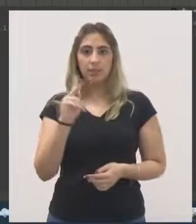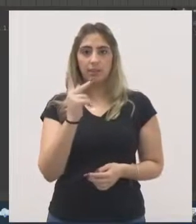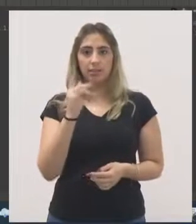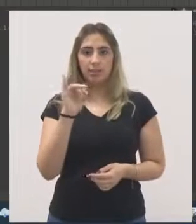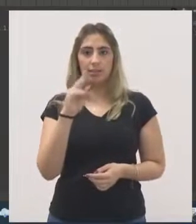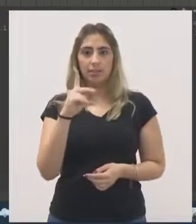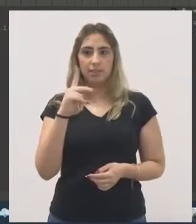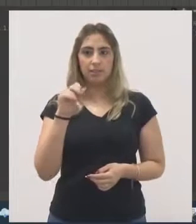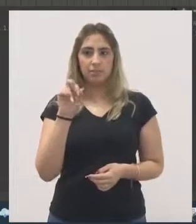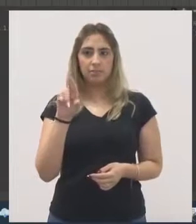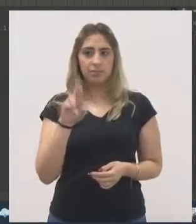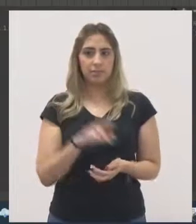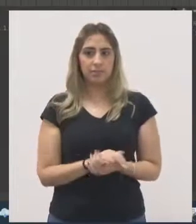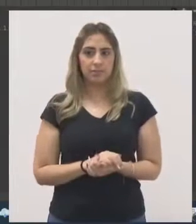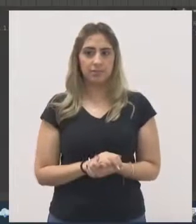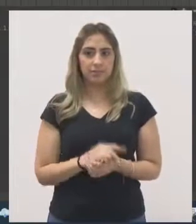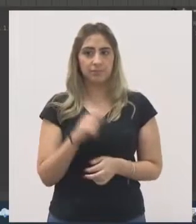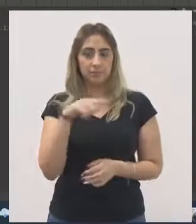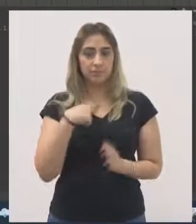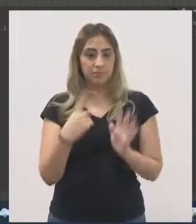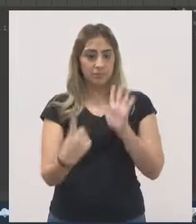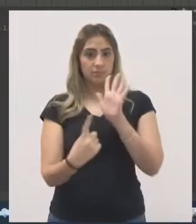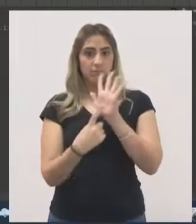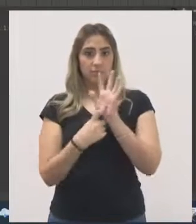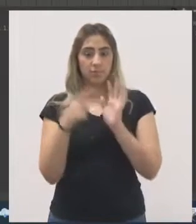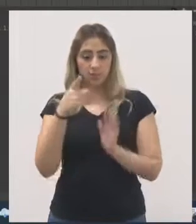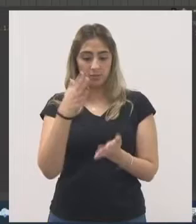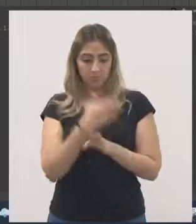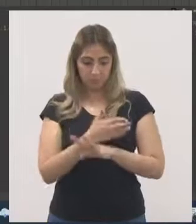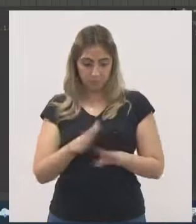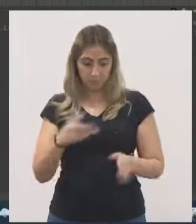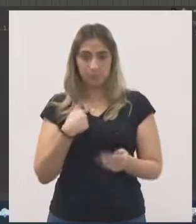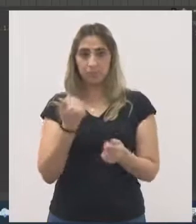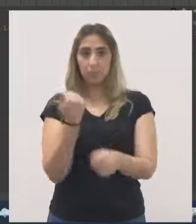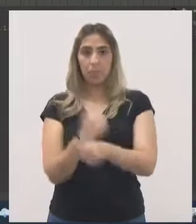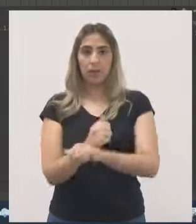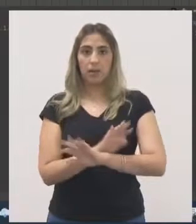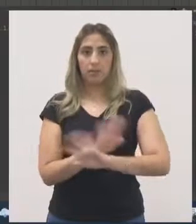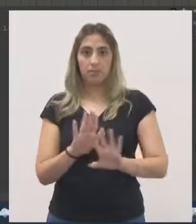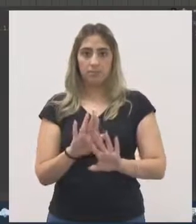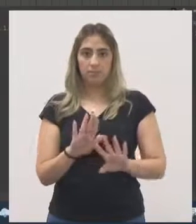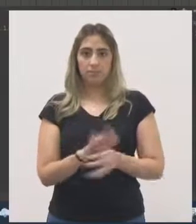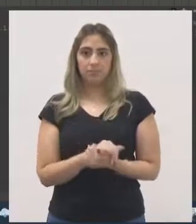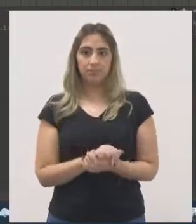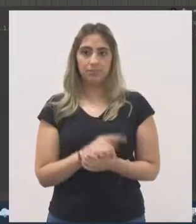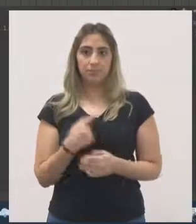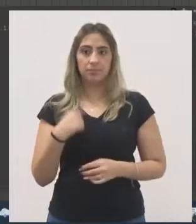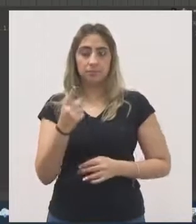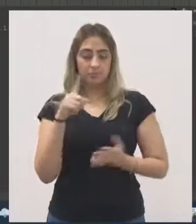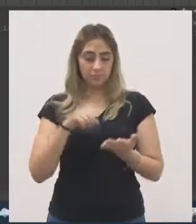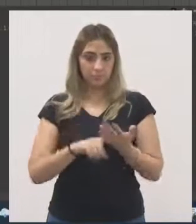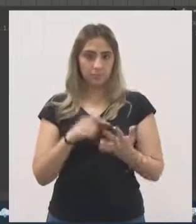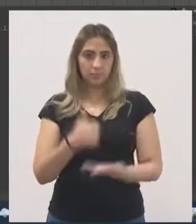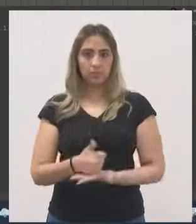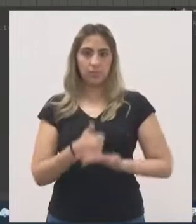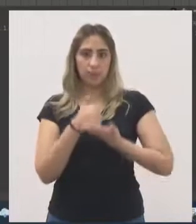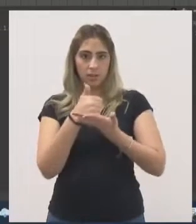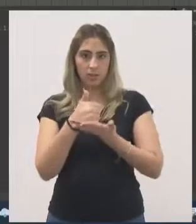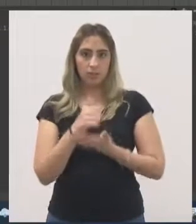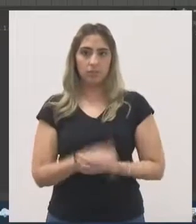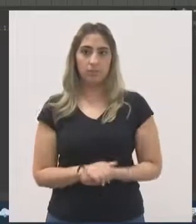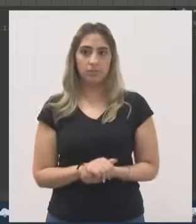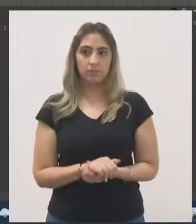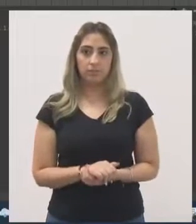aqui. Quando você clica espaço, para de gravar. Depois você vem e salva. Então aqui a